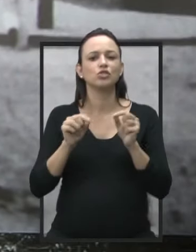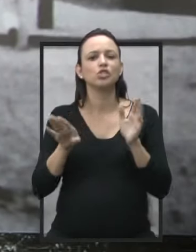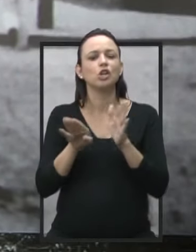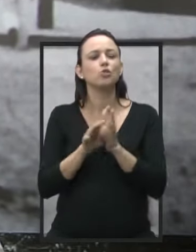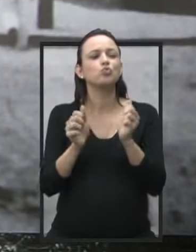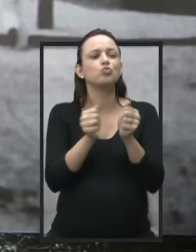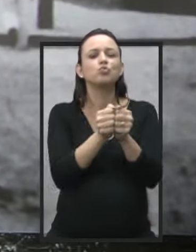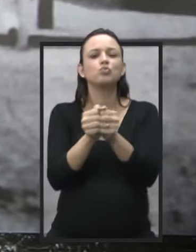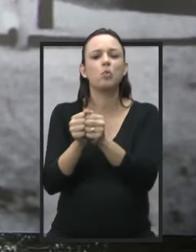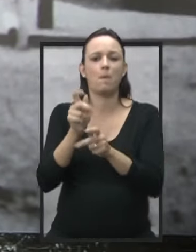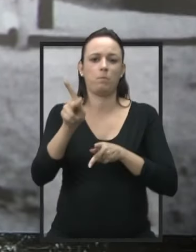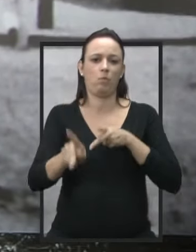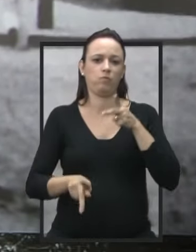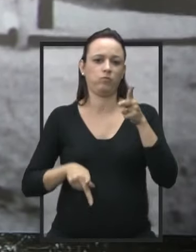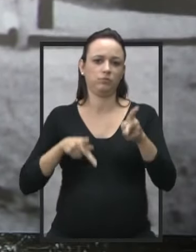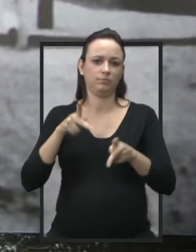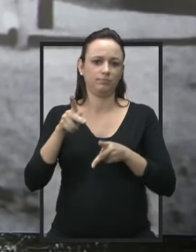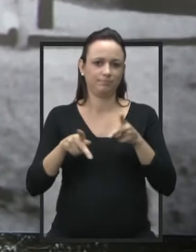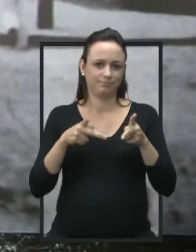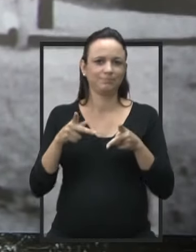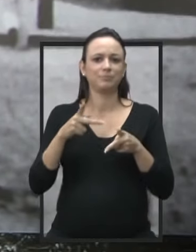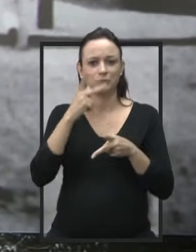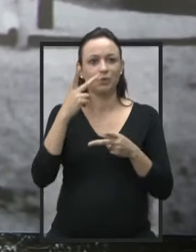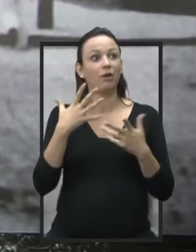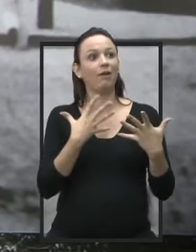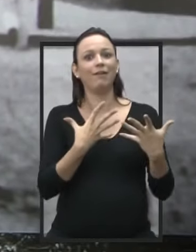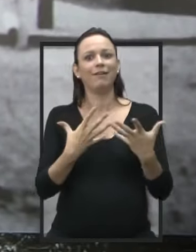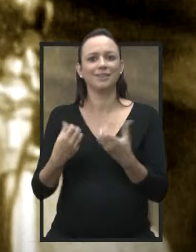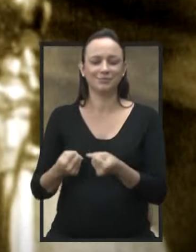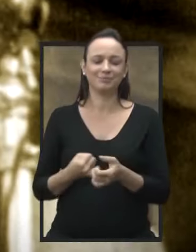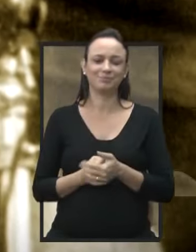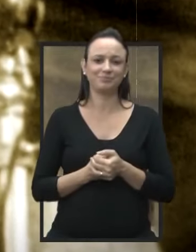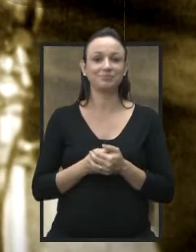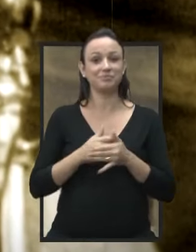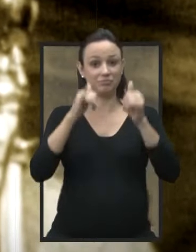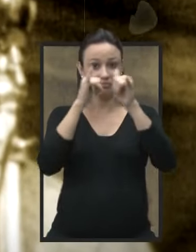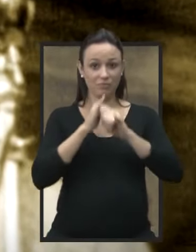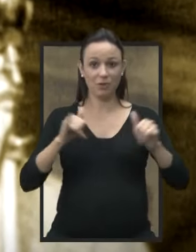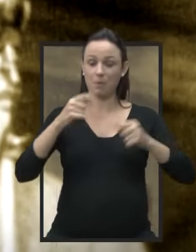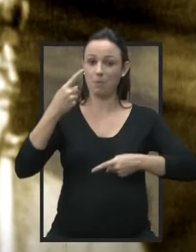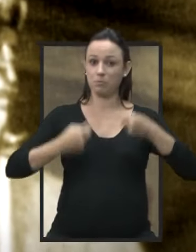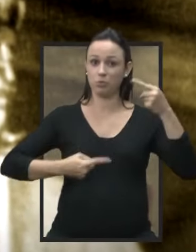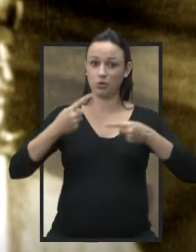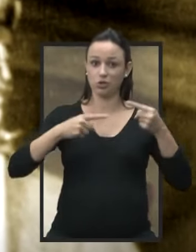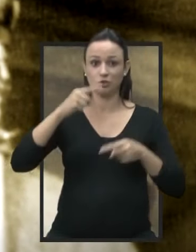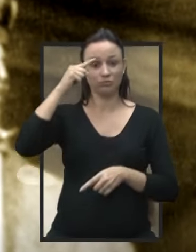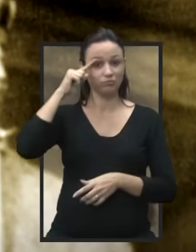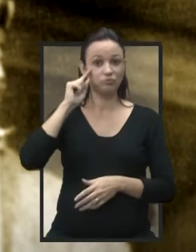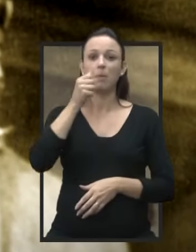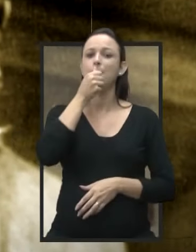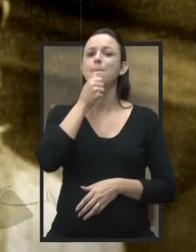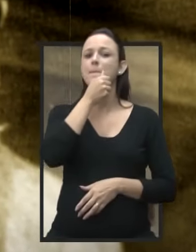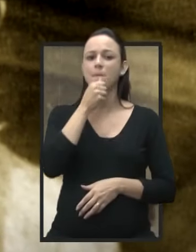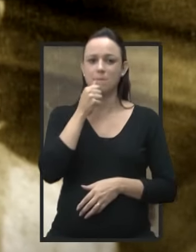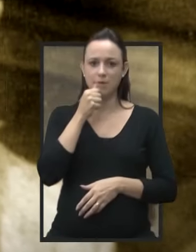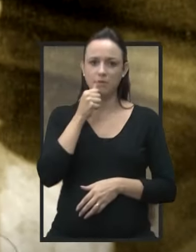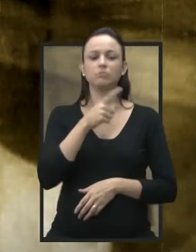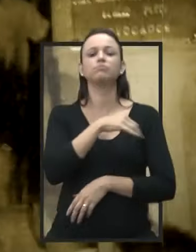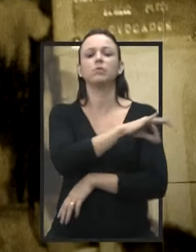de chegar com a população e contagiar, né? E se durante a campanha política Zezinho Magalhães